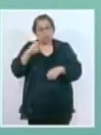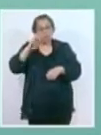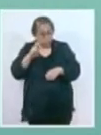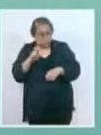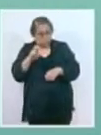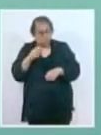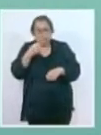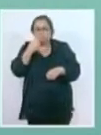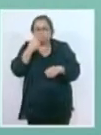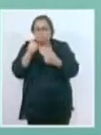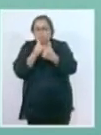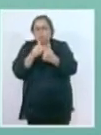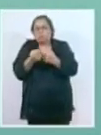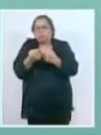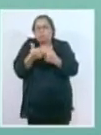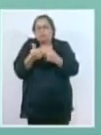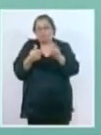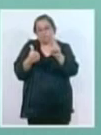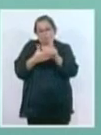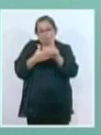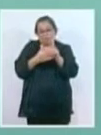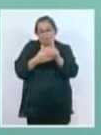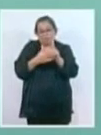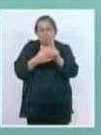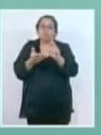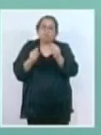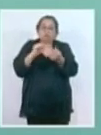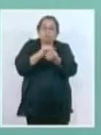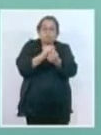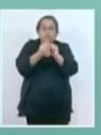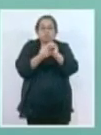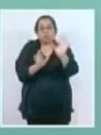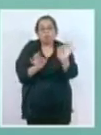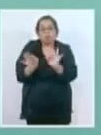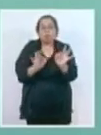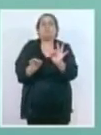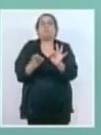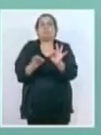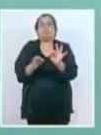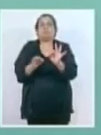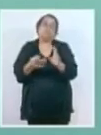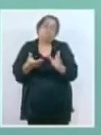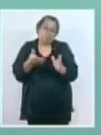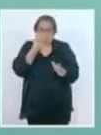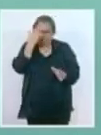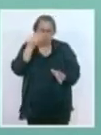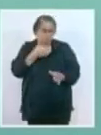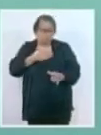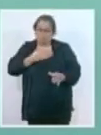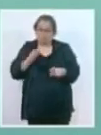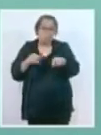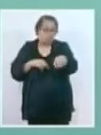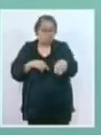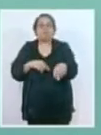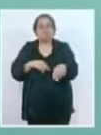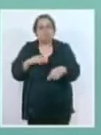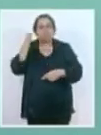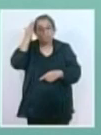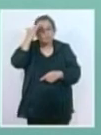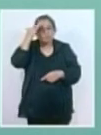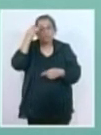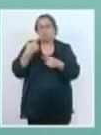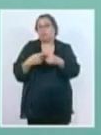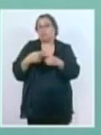Guarani, aquele pequeno trecho, houve uma adaptação que, infelizmente, tem sido muito criticada pela população, e eu entendo,